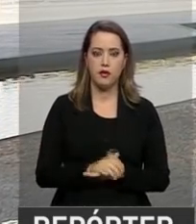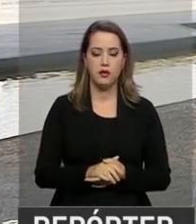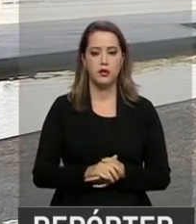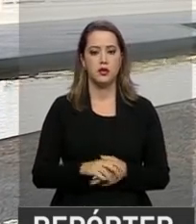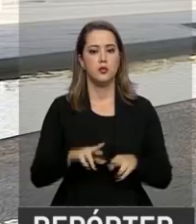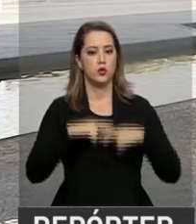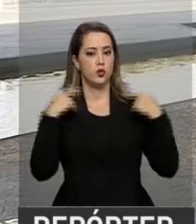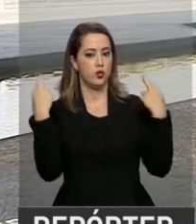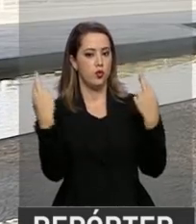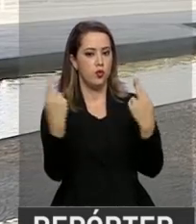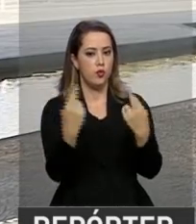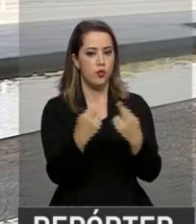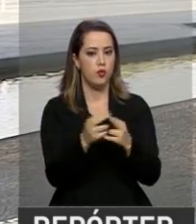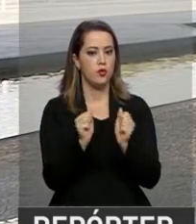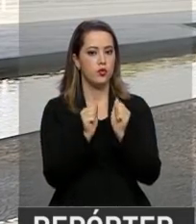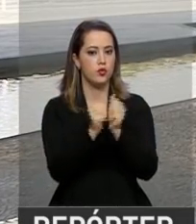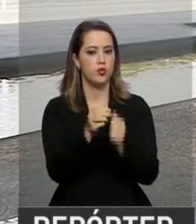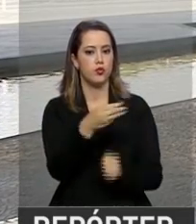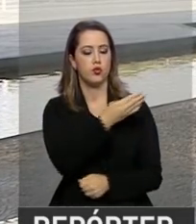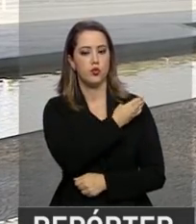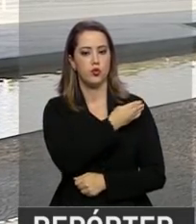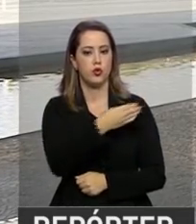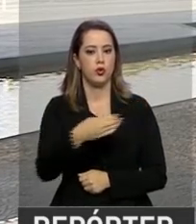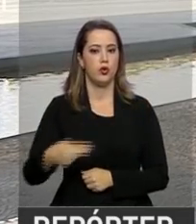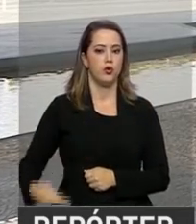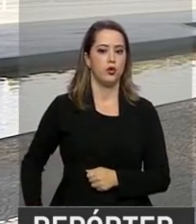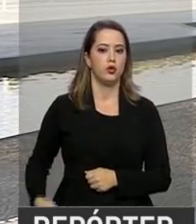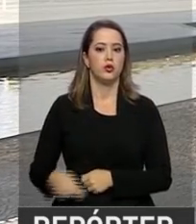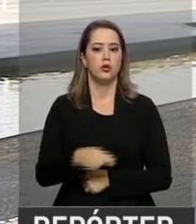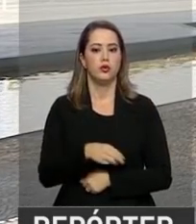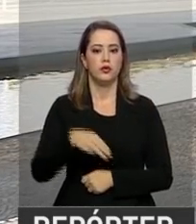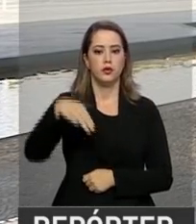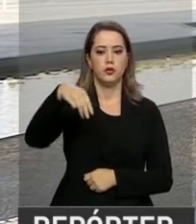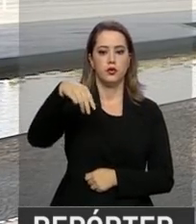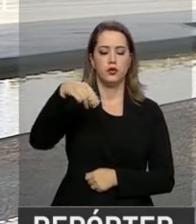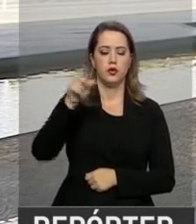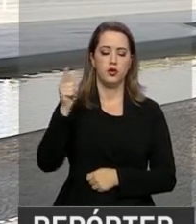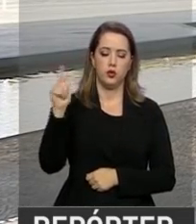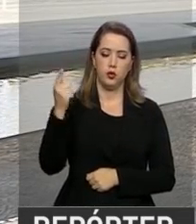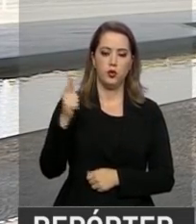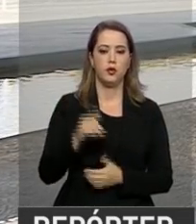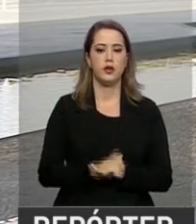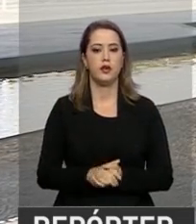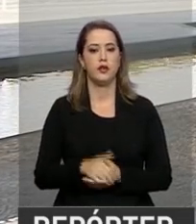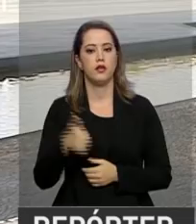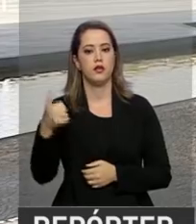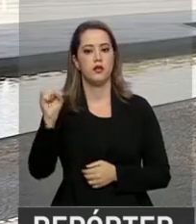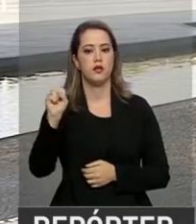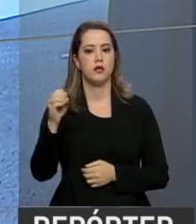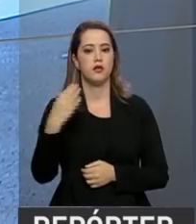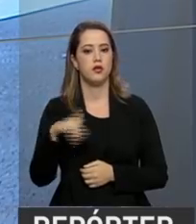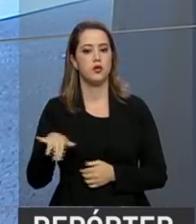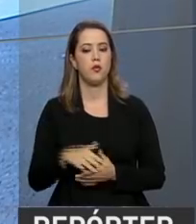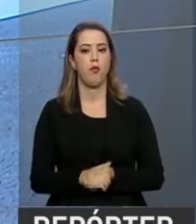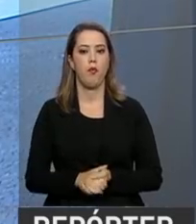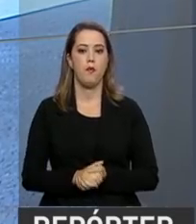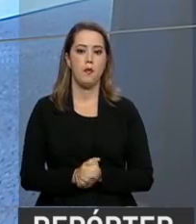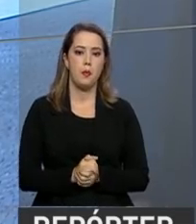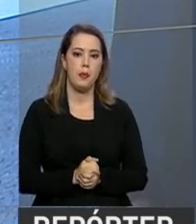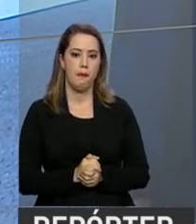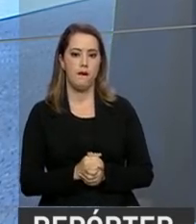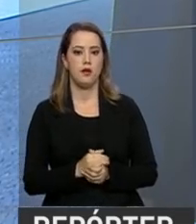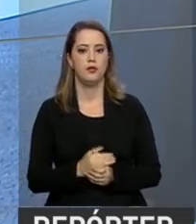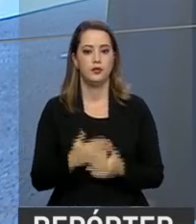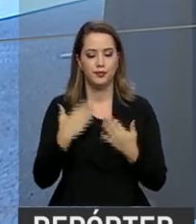a reunião com o governador do estado de Goiás, Marconi Perillo, às 18h30. Jaime. Daniela Almeida, ao vivo,